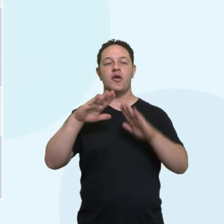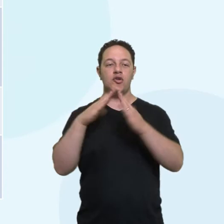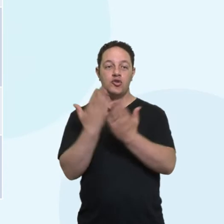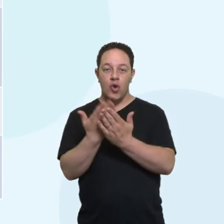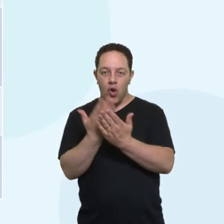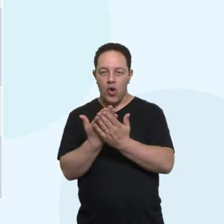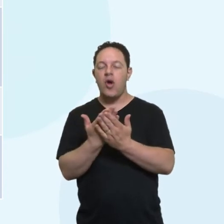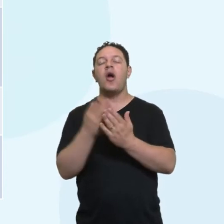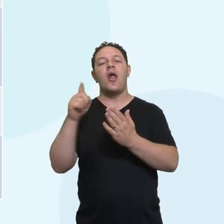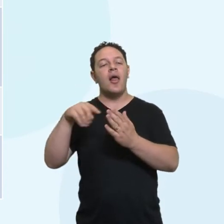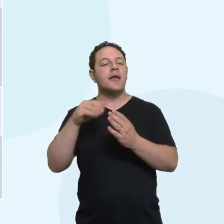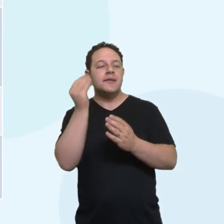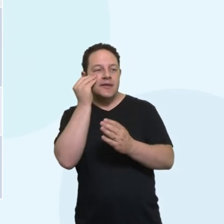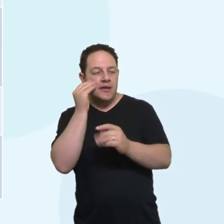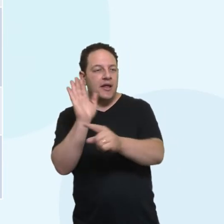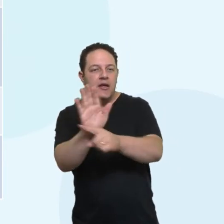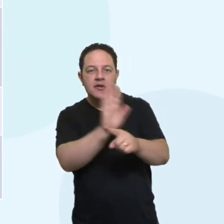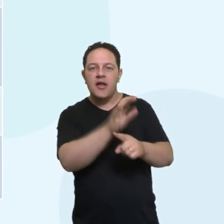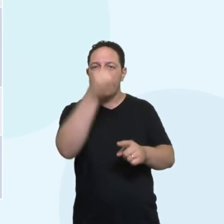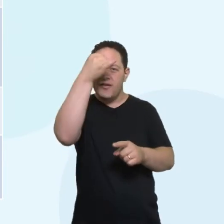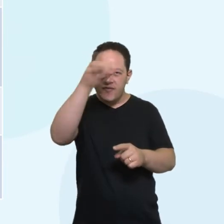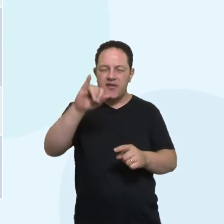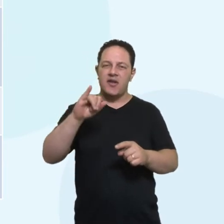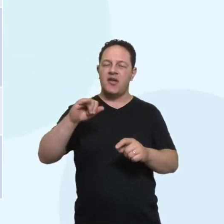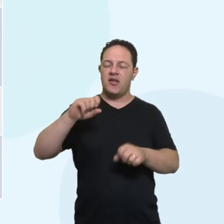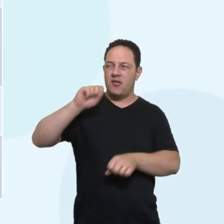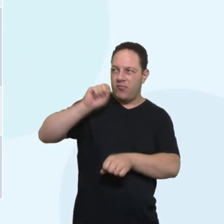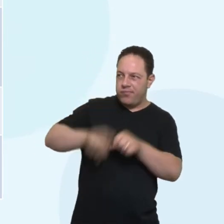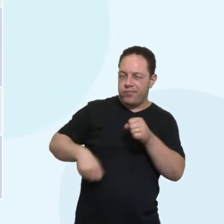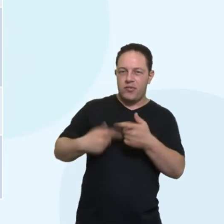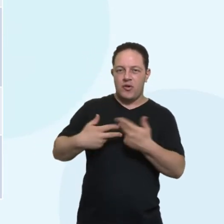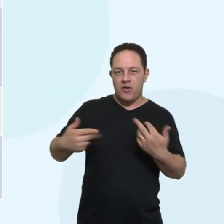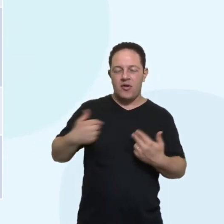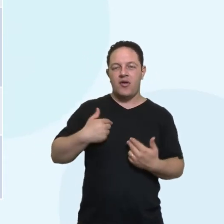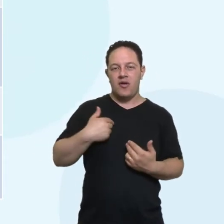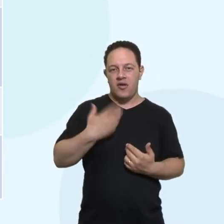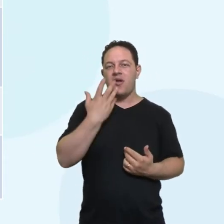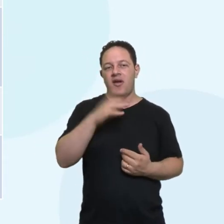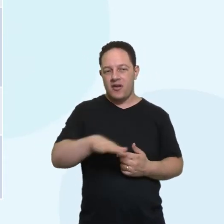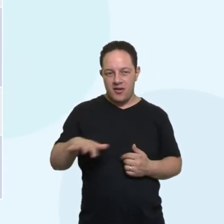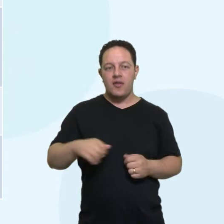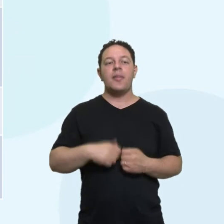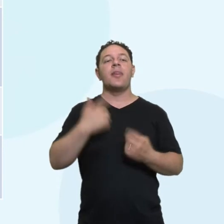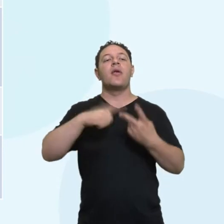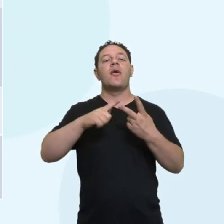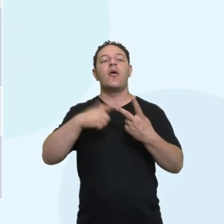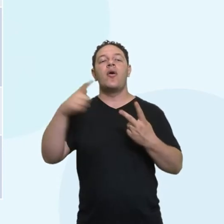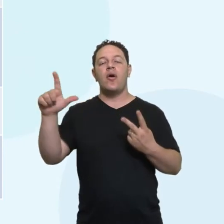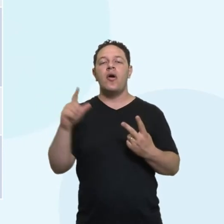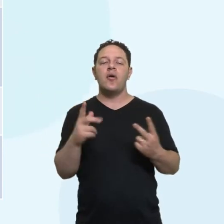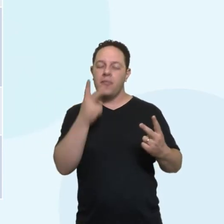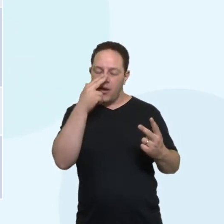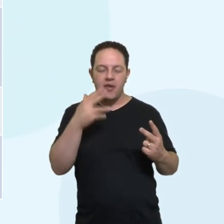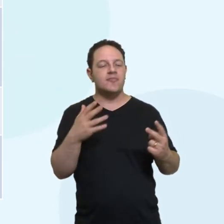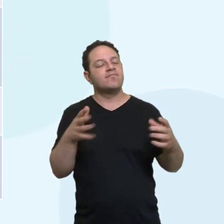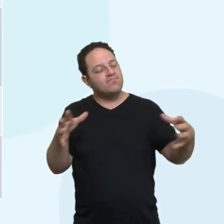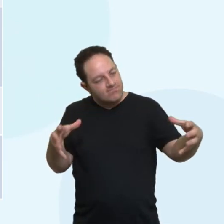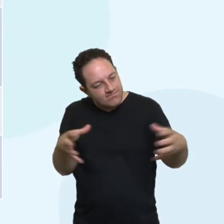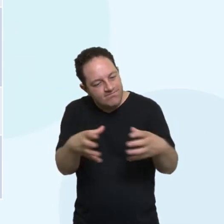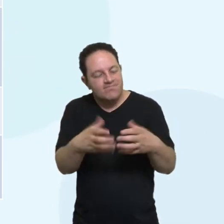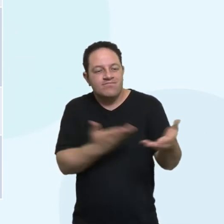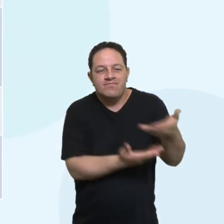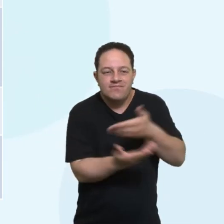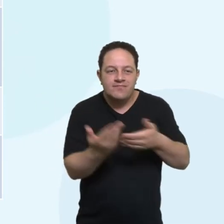abuso sexual infantil e realizamos a formação do convívio acolhimento ainda outra do conviva